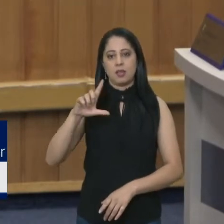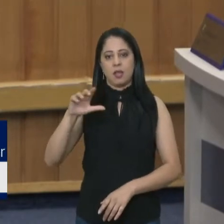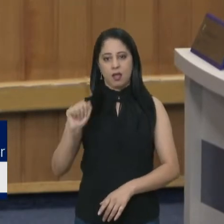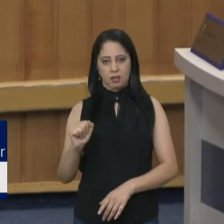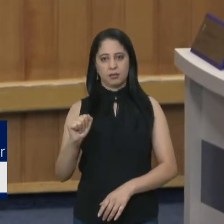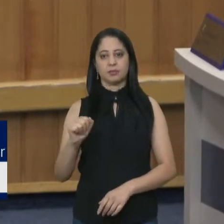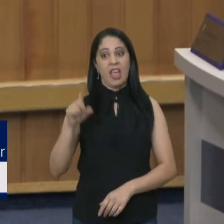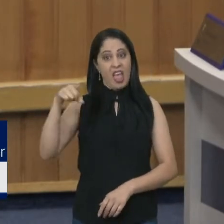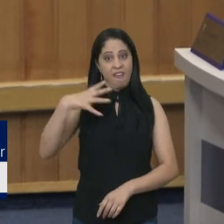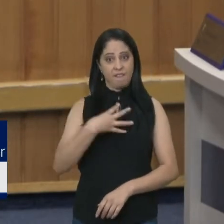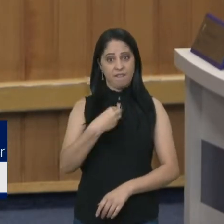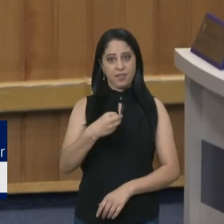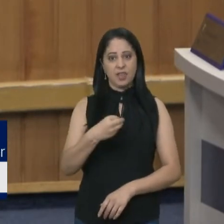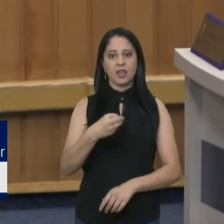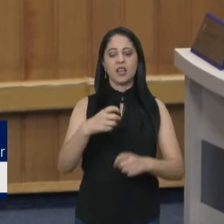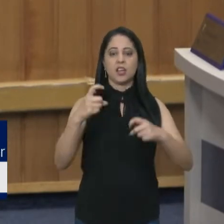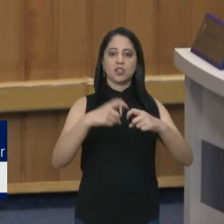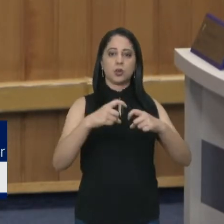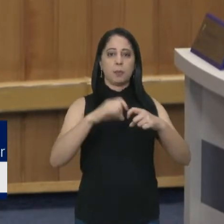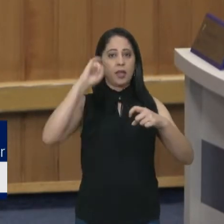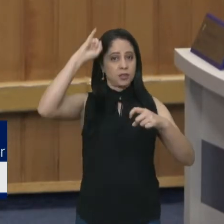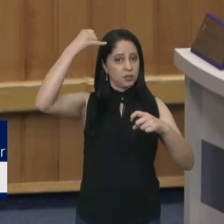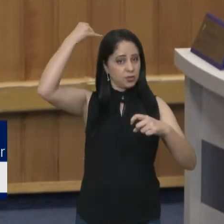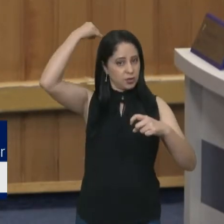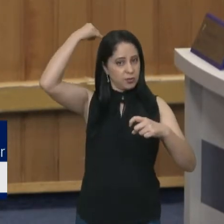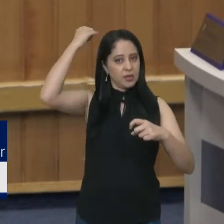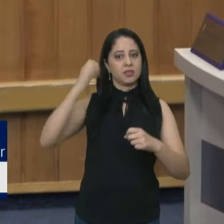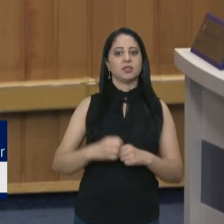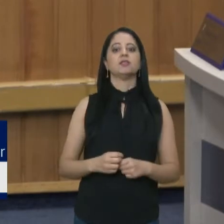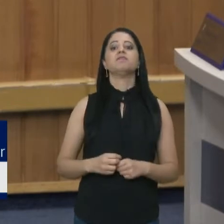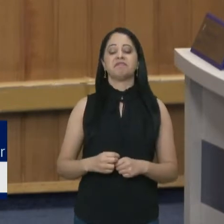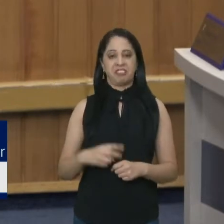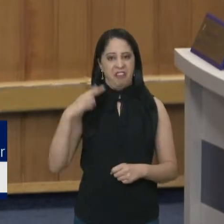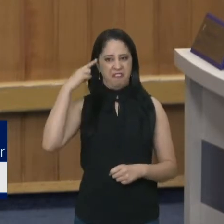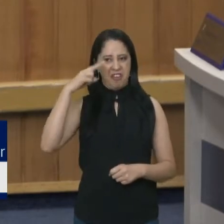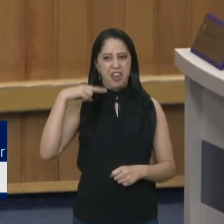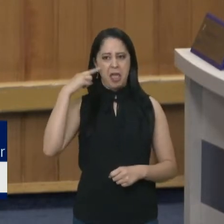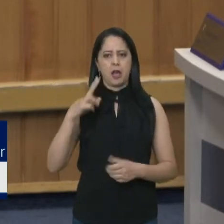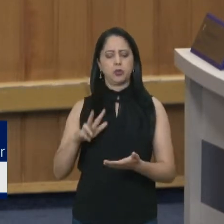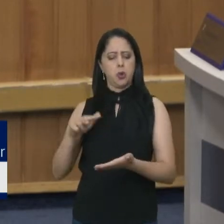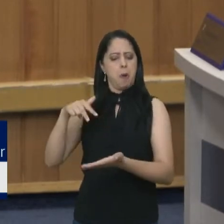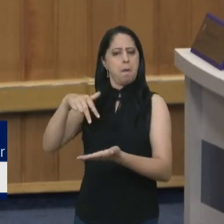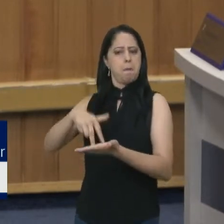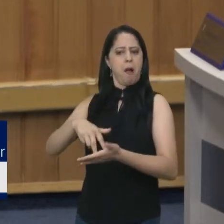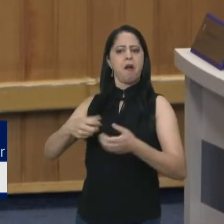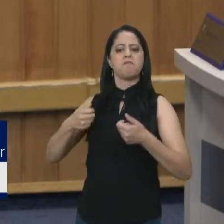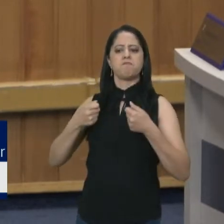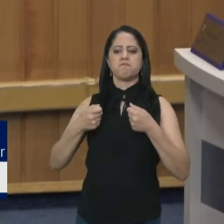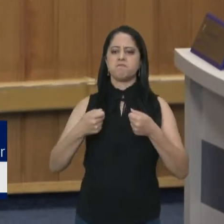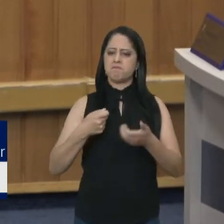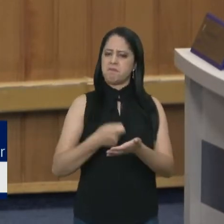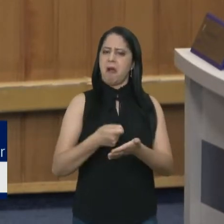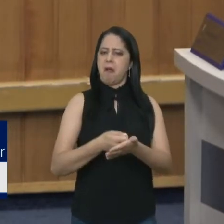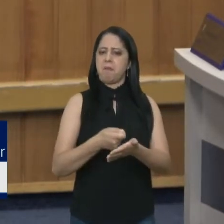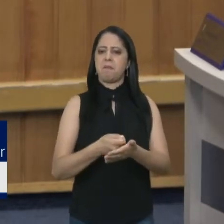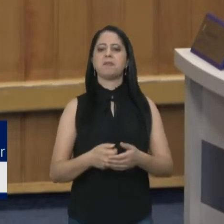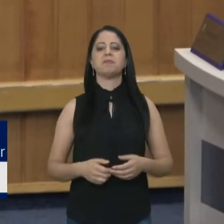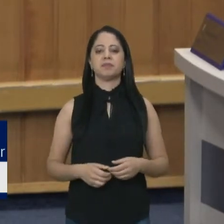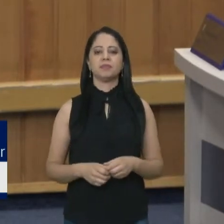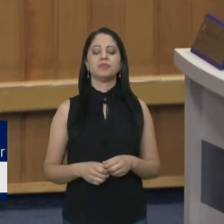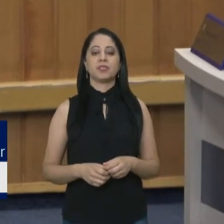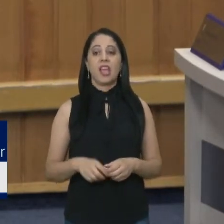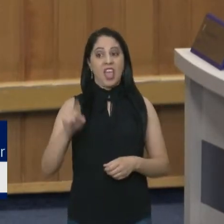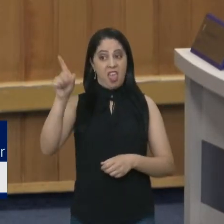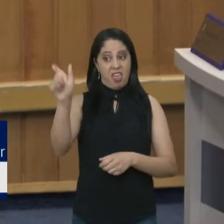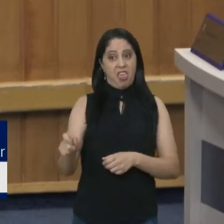doutor José Cláudio, vereador combativo aqui da nossa cidade. E ela estava me contando, viu, senhor